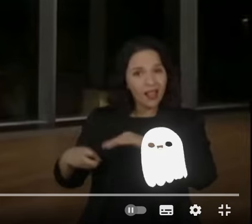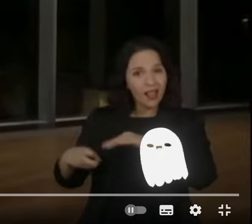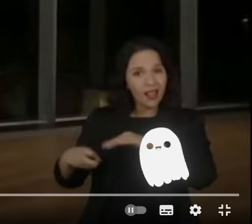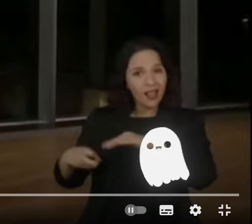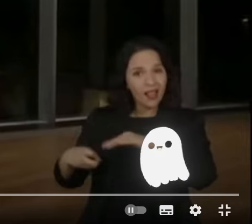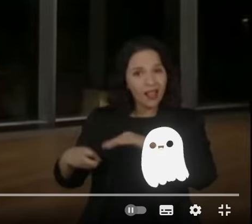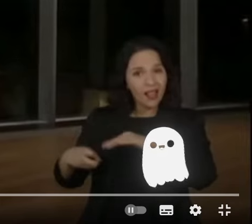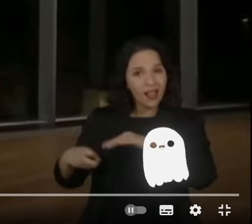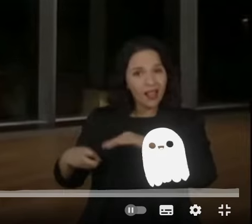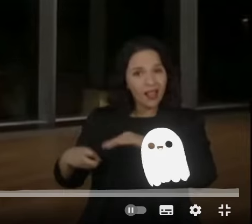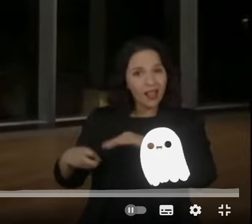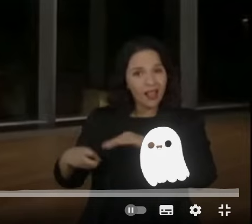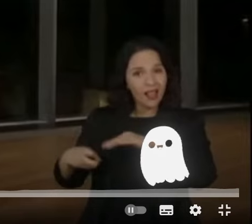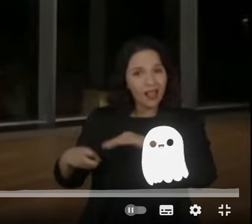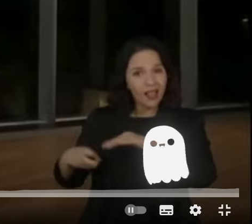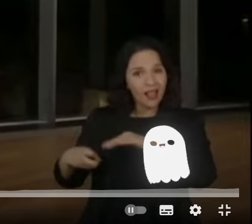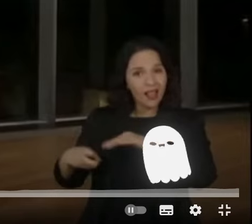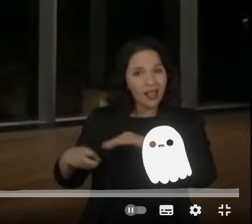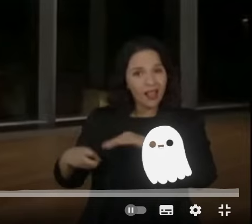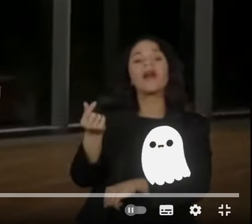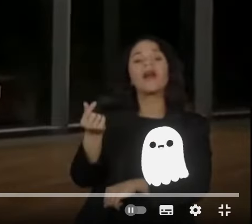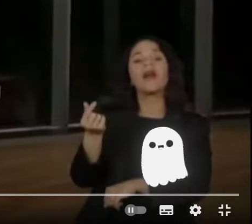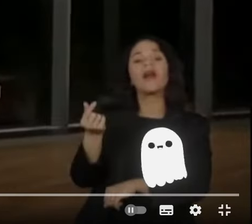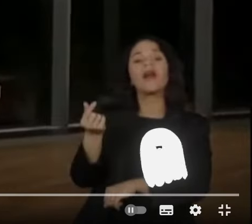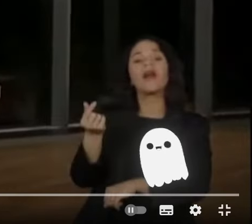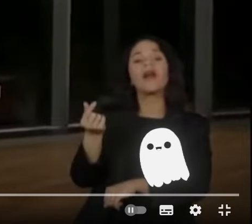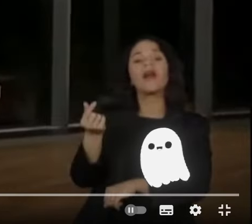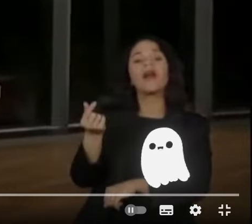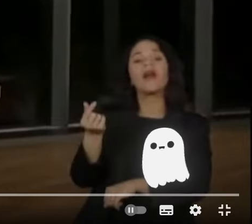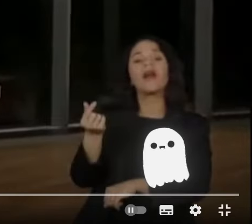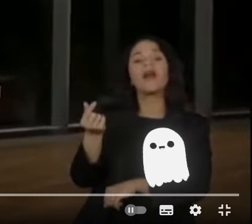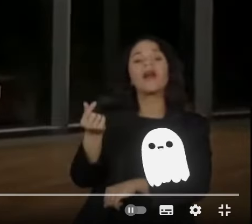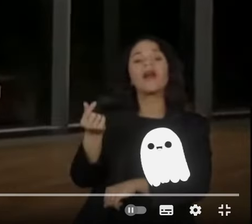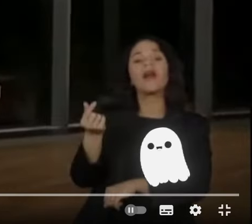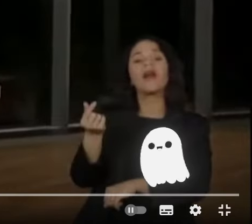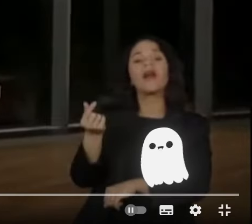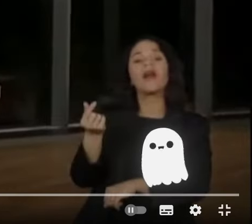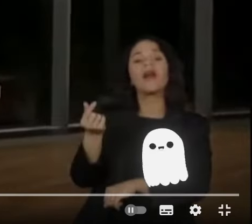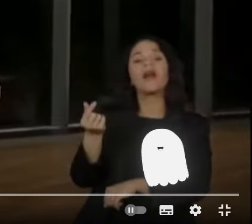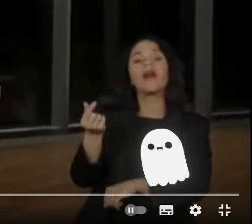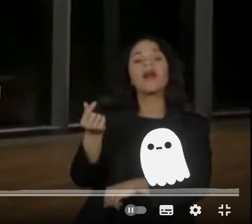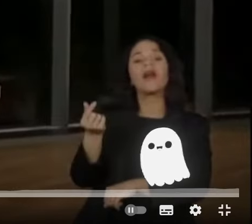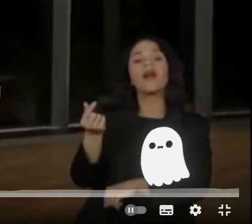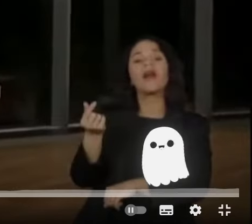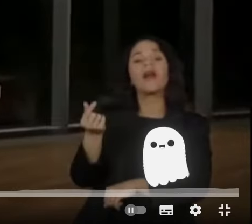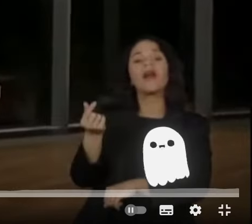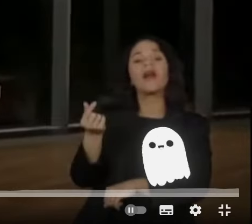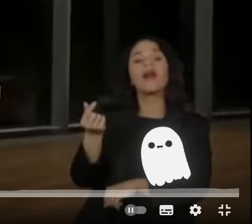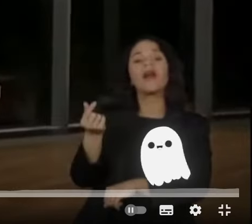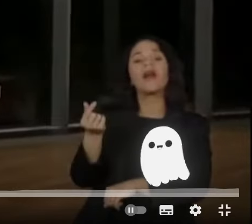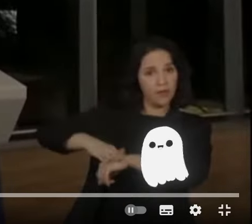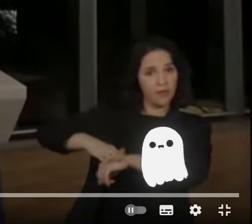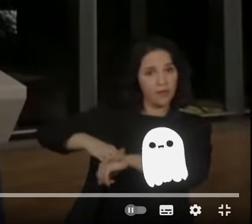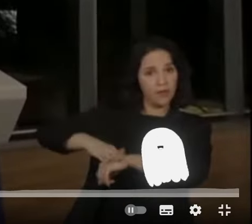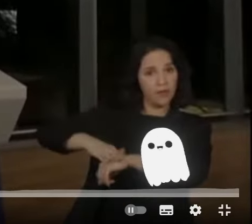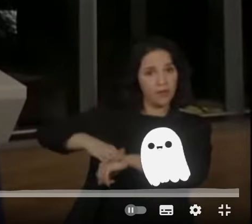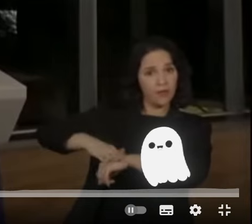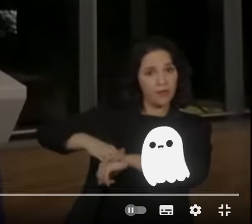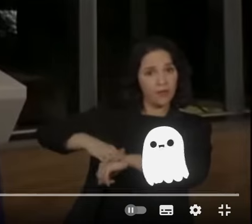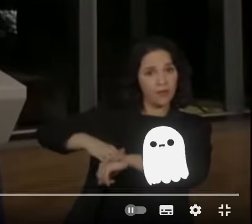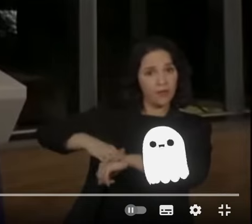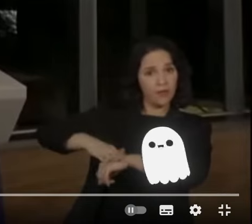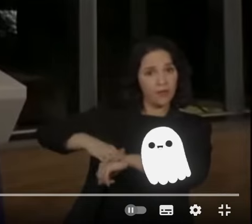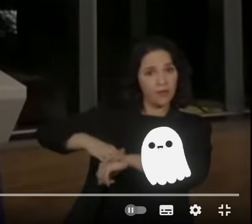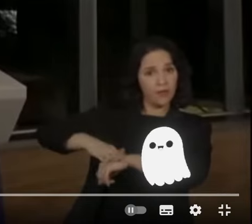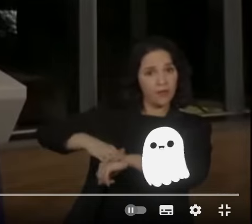pariu. Olha, um assassino tá vindo. Joga um pallet. Acabou, gente. Já acabou, já. Ai, pega um perkzinho ali de